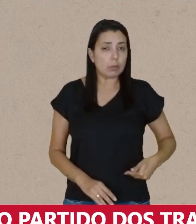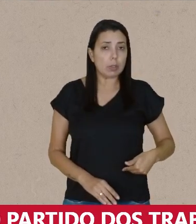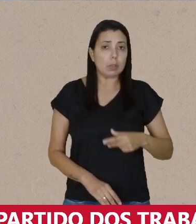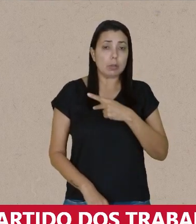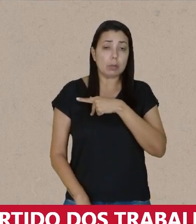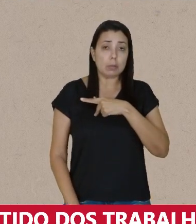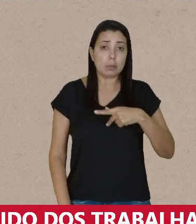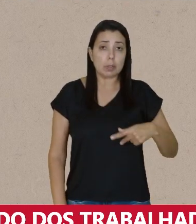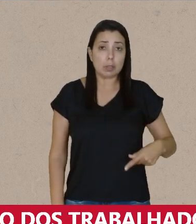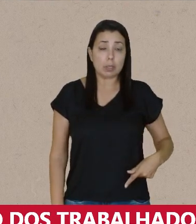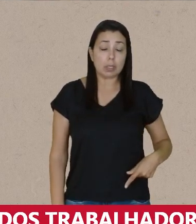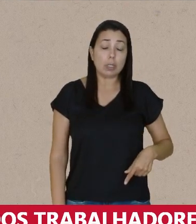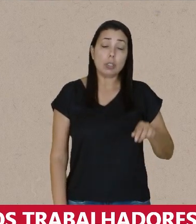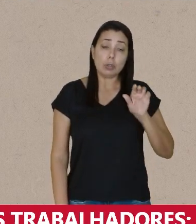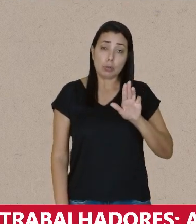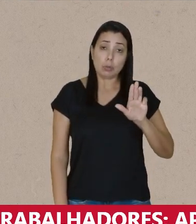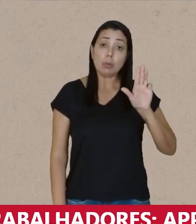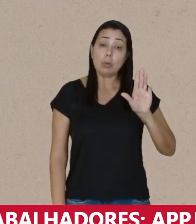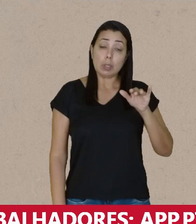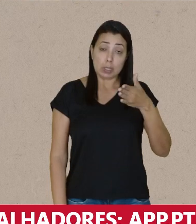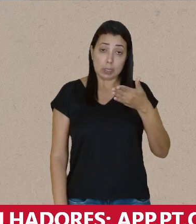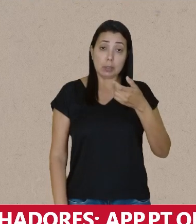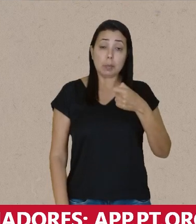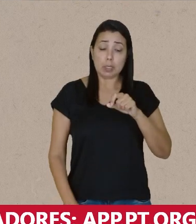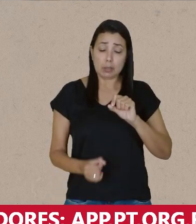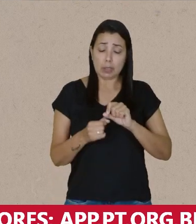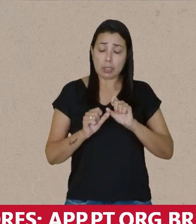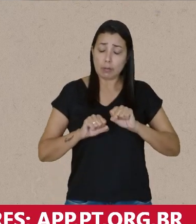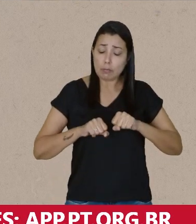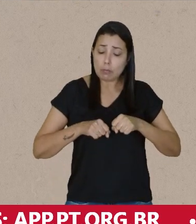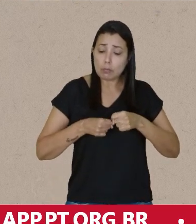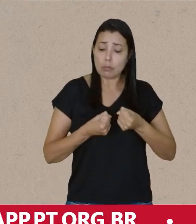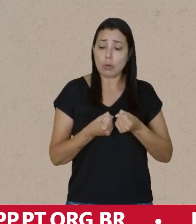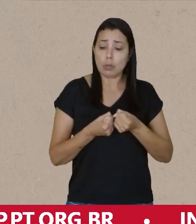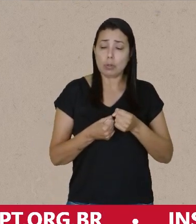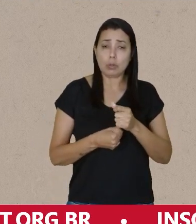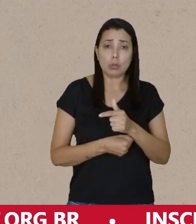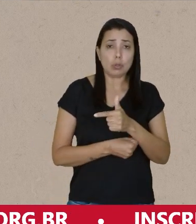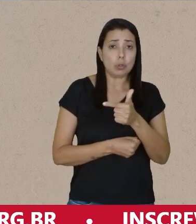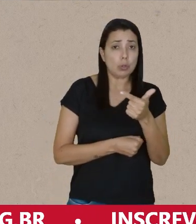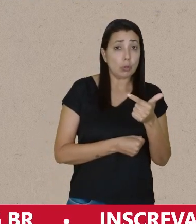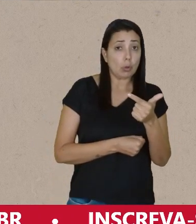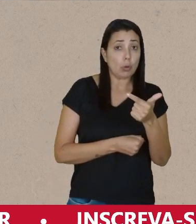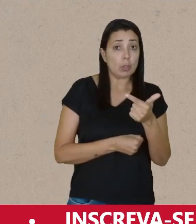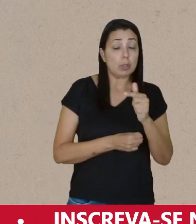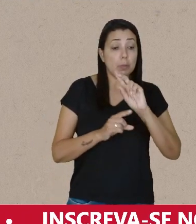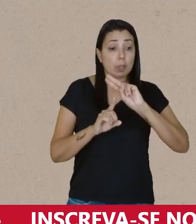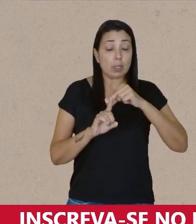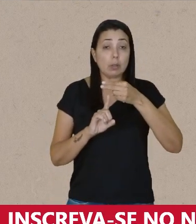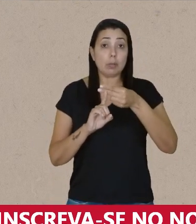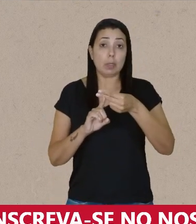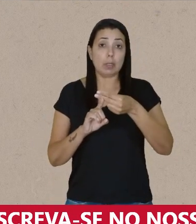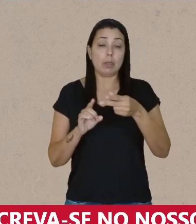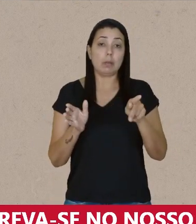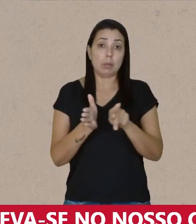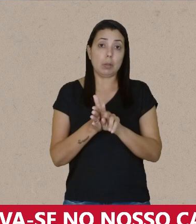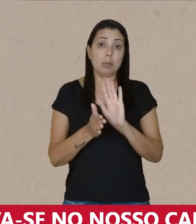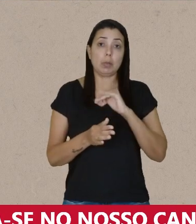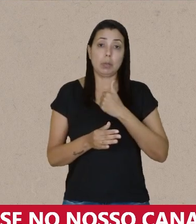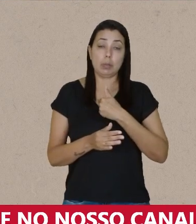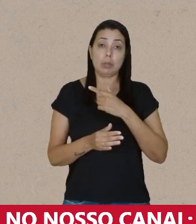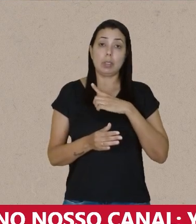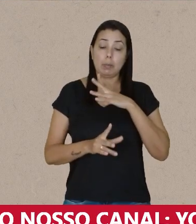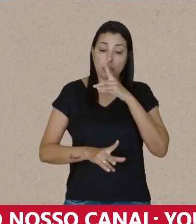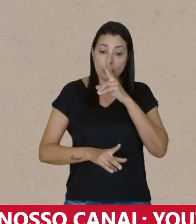da República, no caso Lula. Nós temos que fazer um grande esforço em 22 para dobrar nossas bancadas, para nós